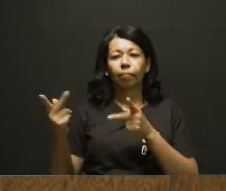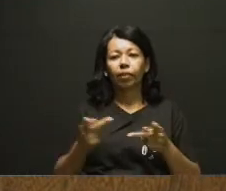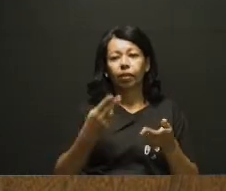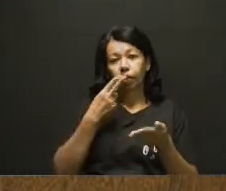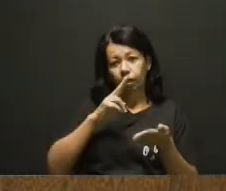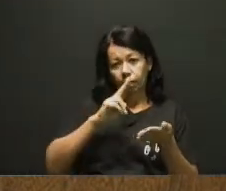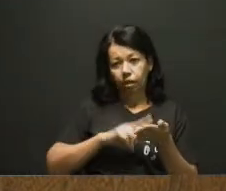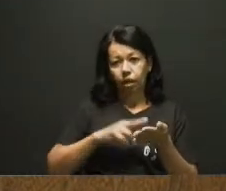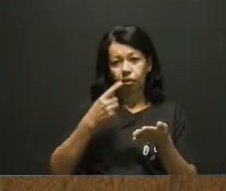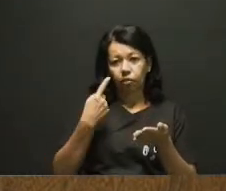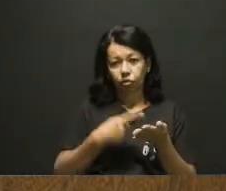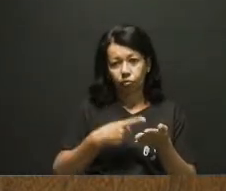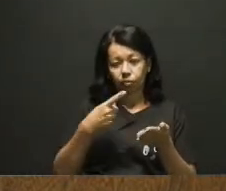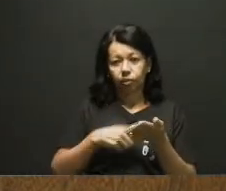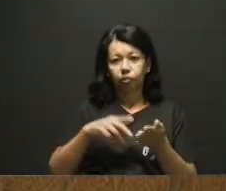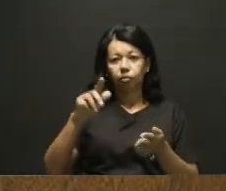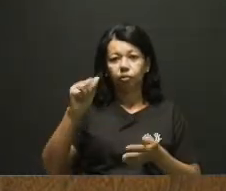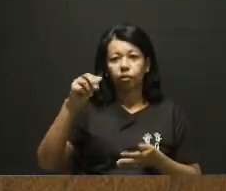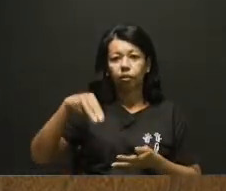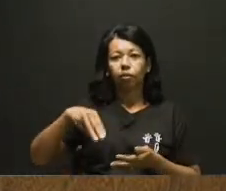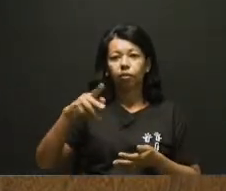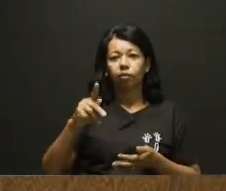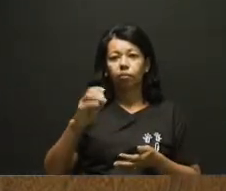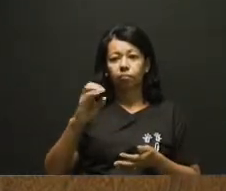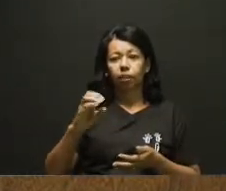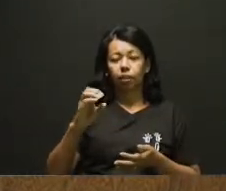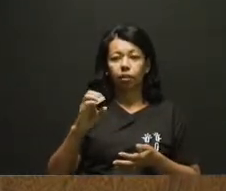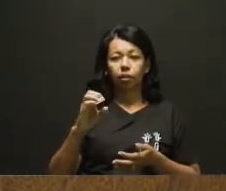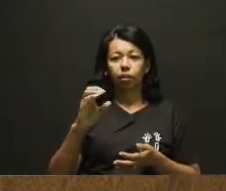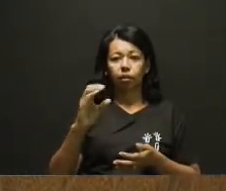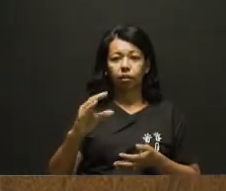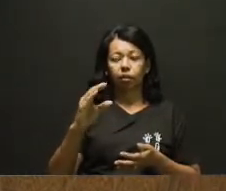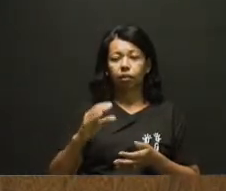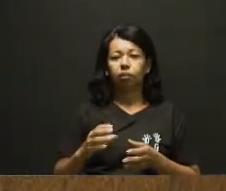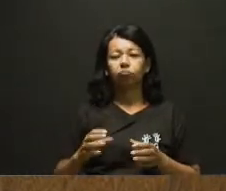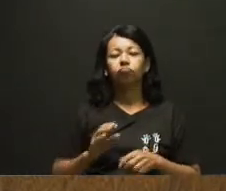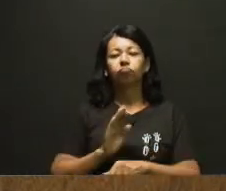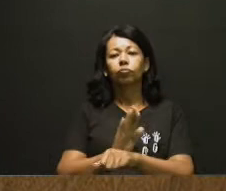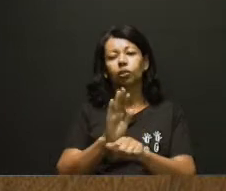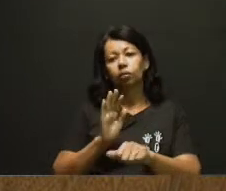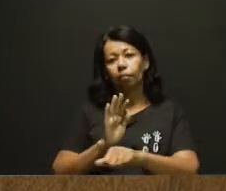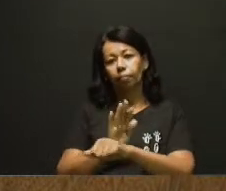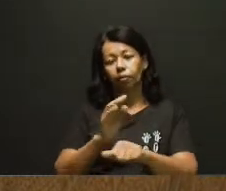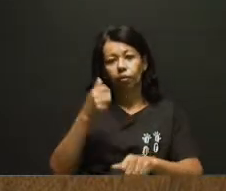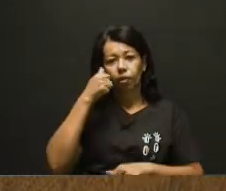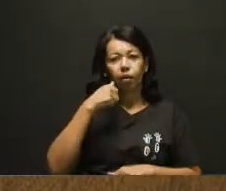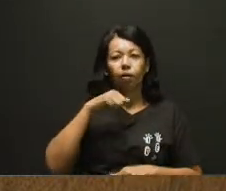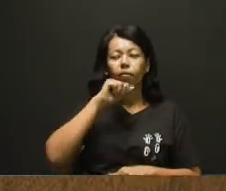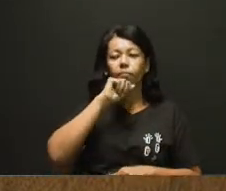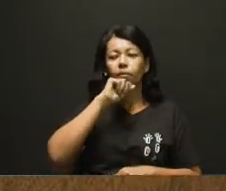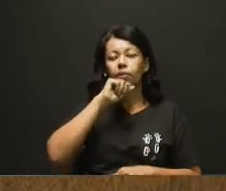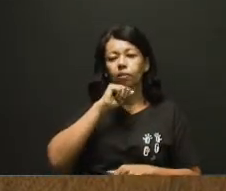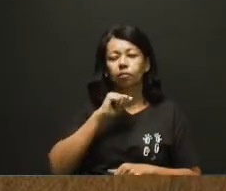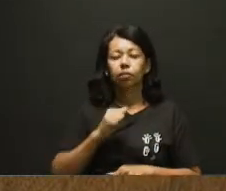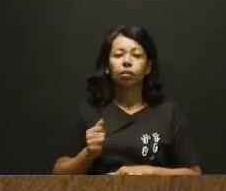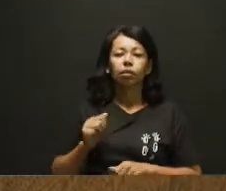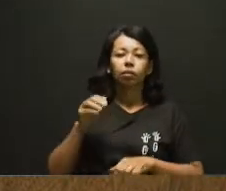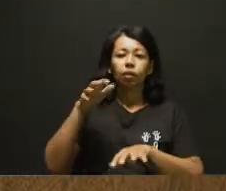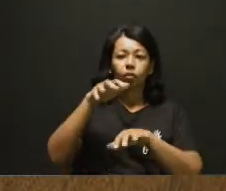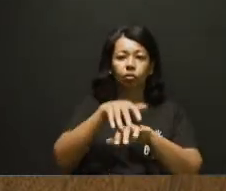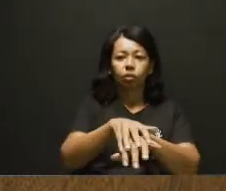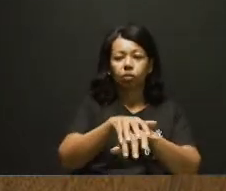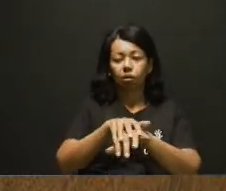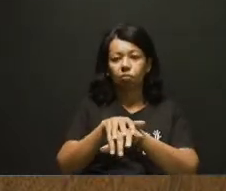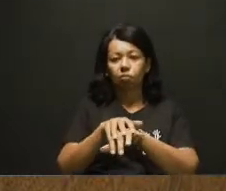carta de compromisso hogan pequi grupo de apoio a mães e pais especiais de cubatão fortalecendo a inclusão dos deficientes de